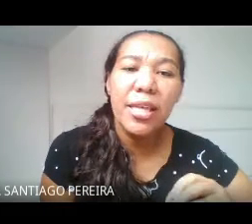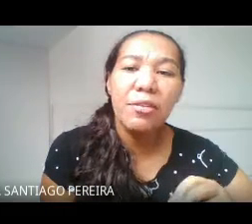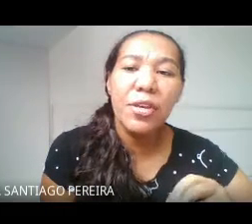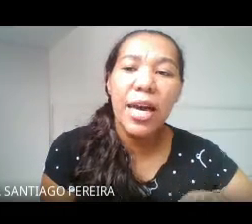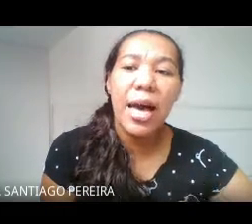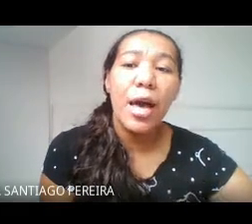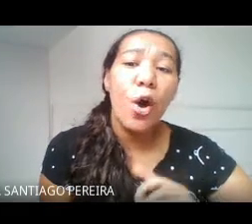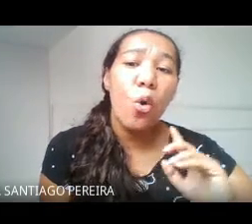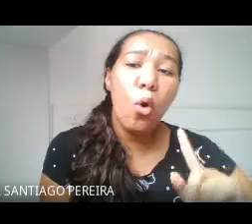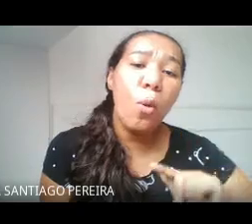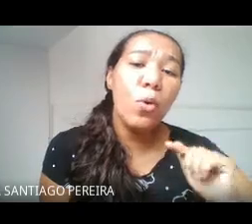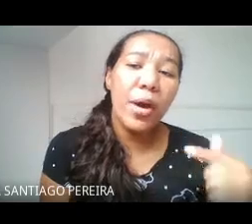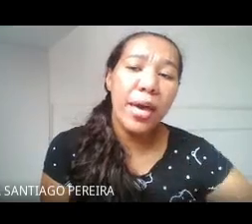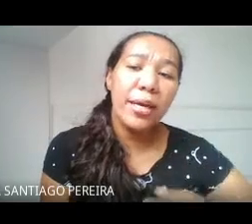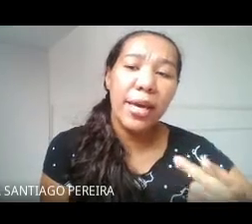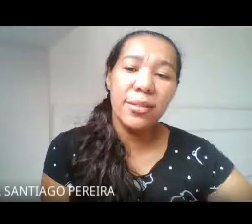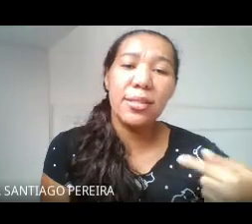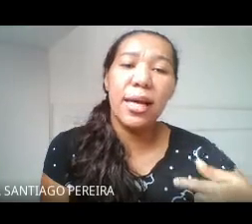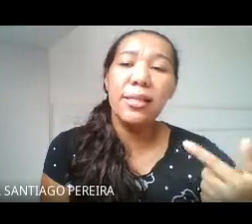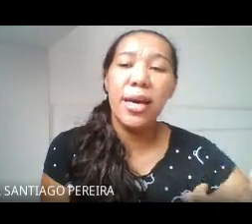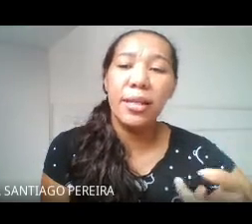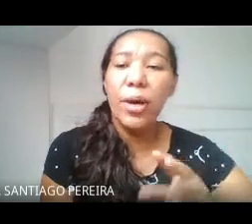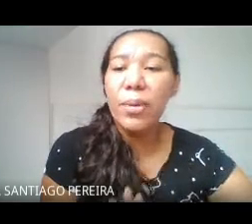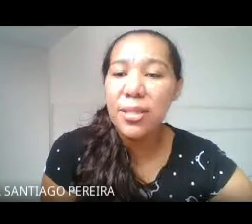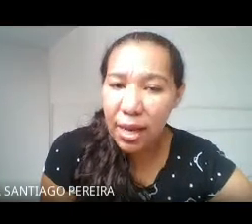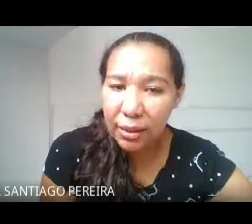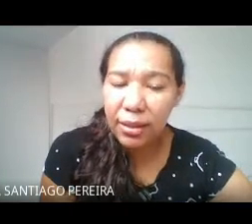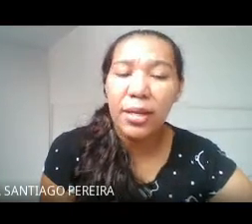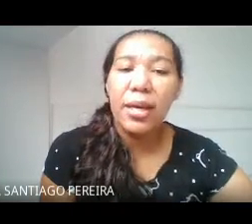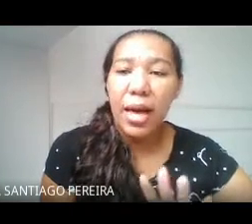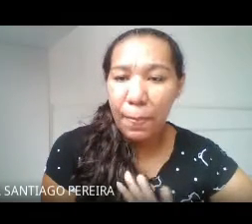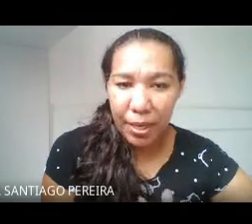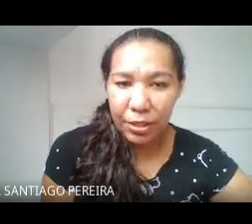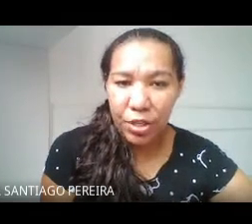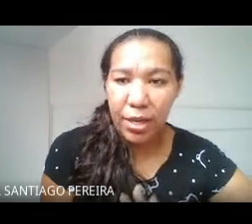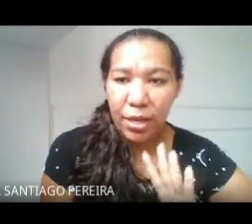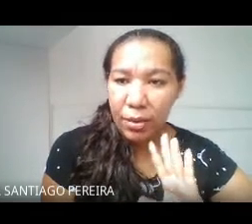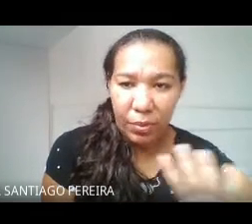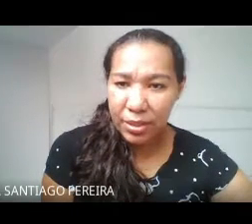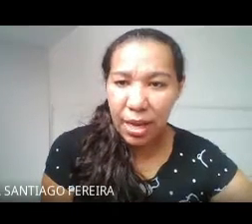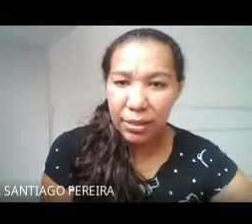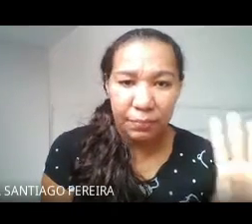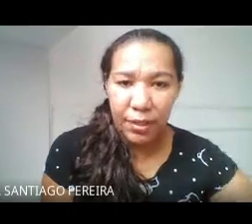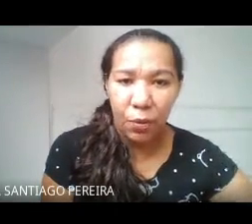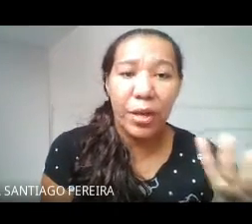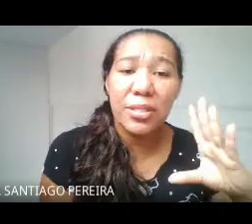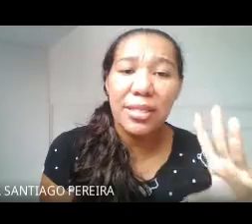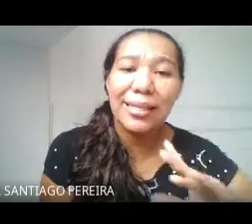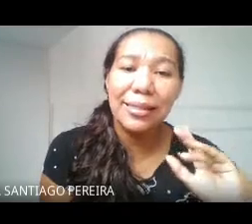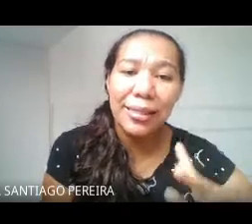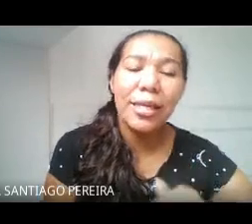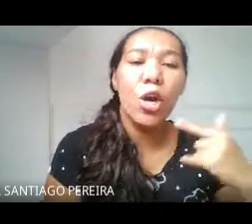vai identificar como é que essa cidade era. Não era uma cidade apenas, né? Uma cidade. Não,